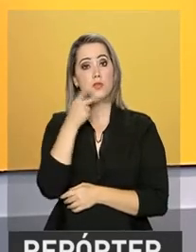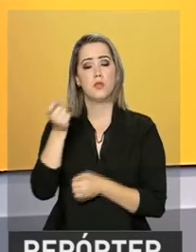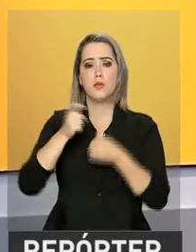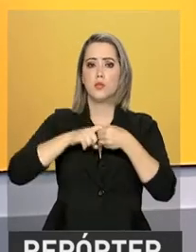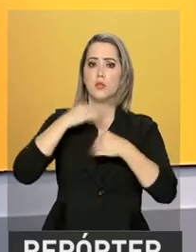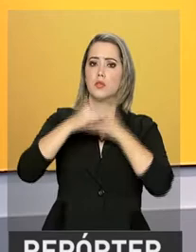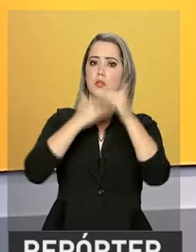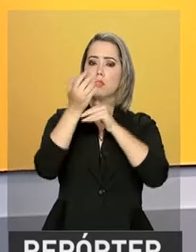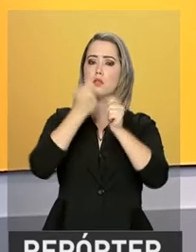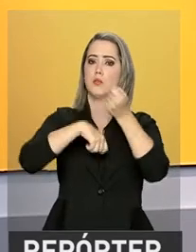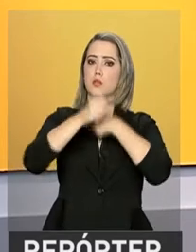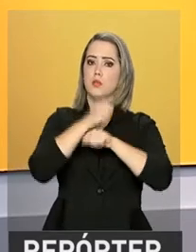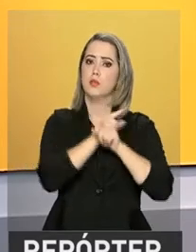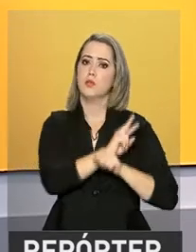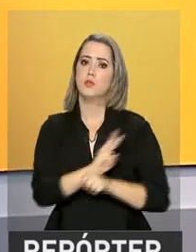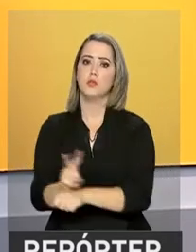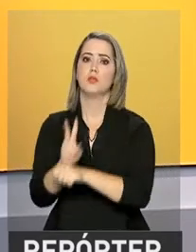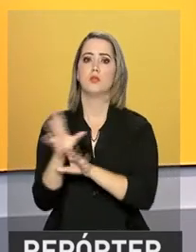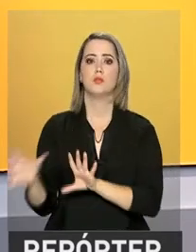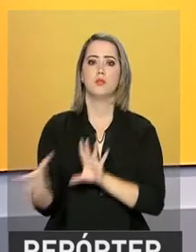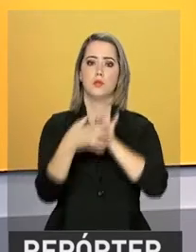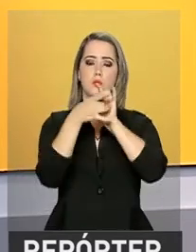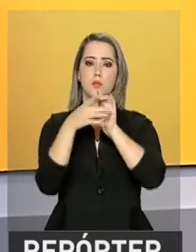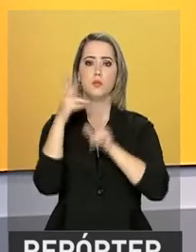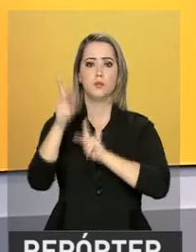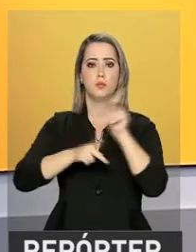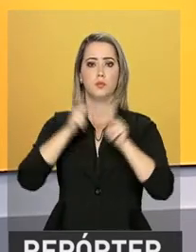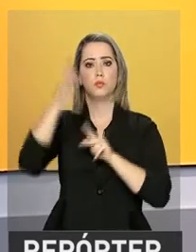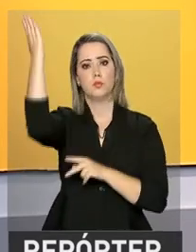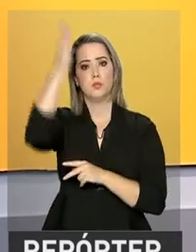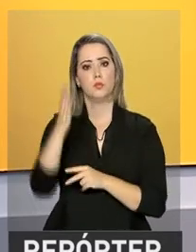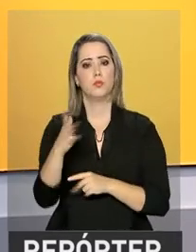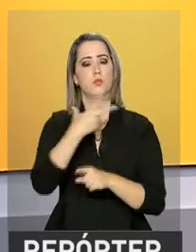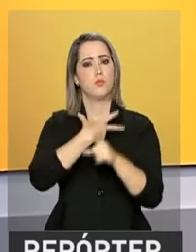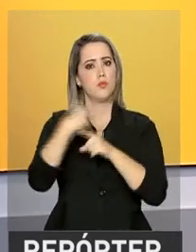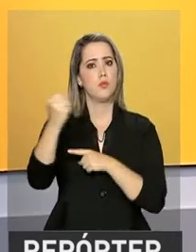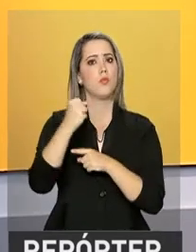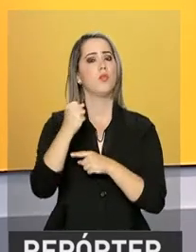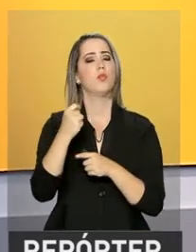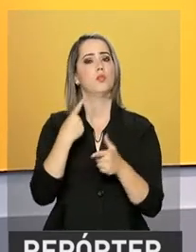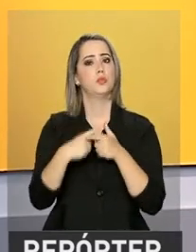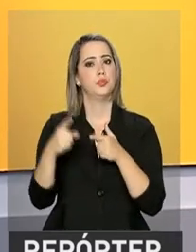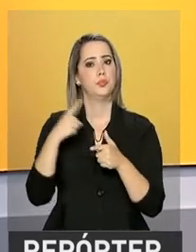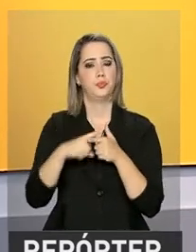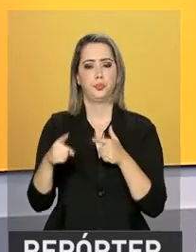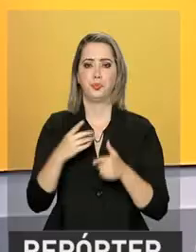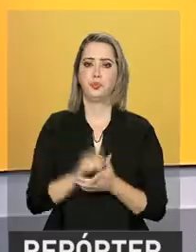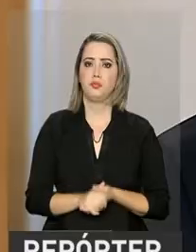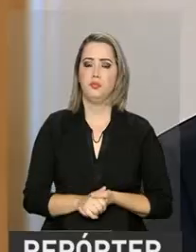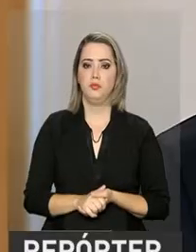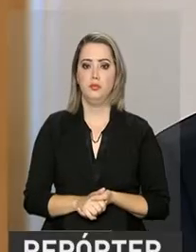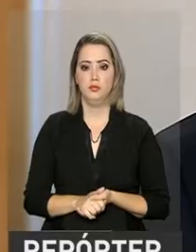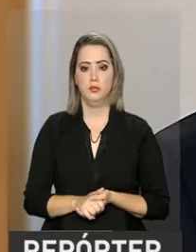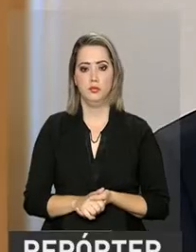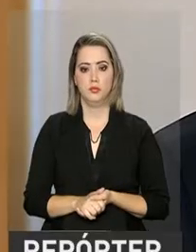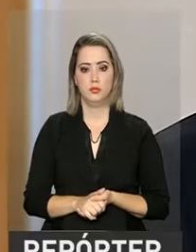econômico e defendeu a união do povo brasileiro para a superação da crise